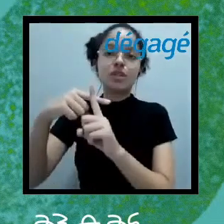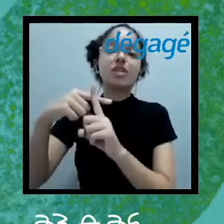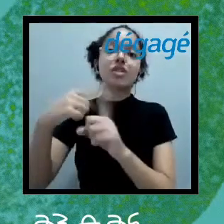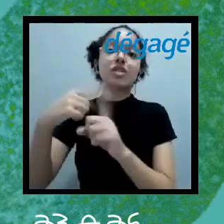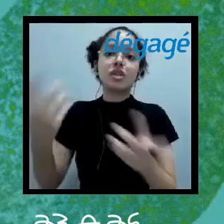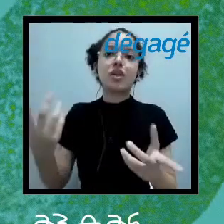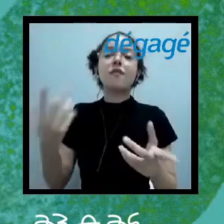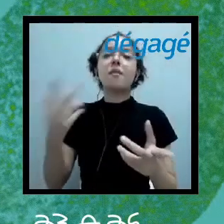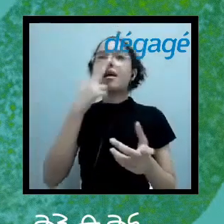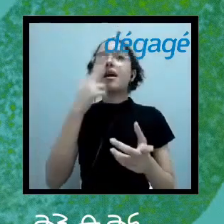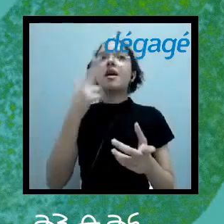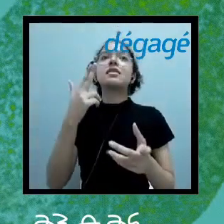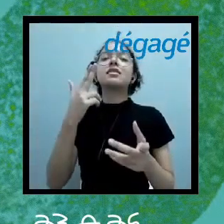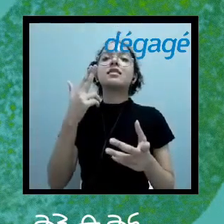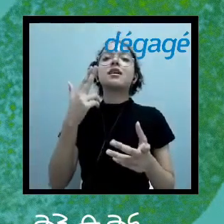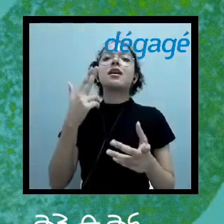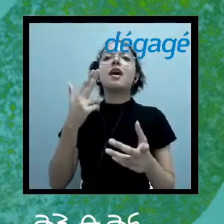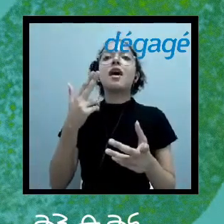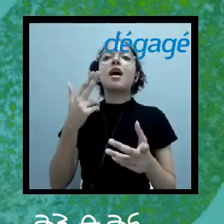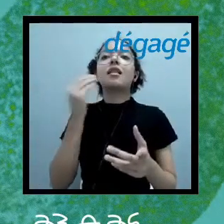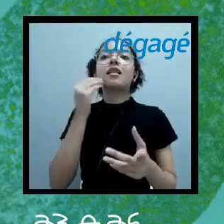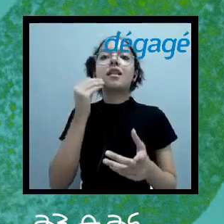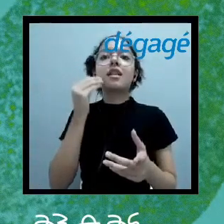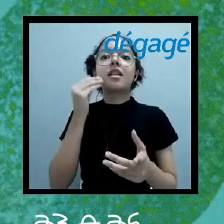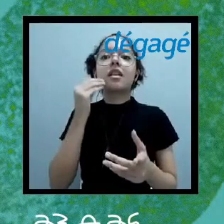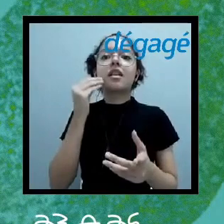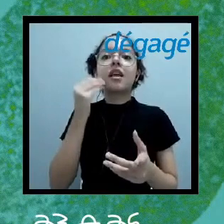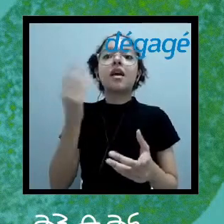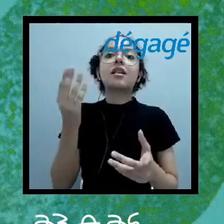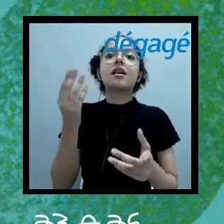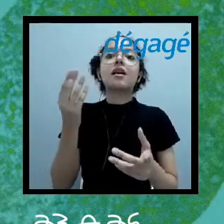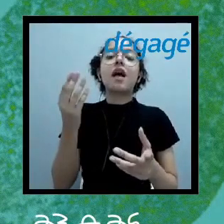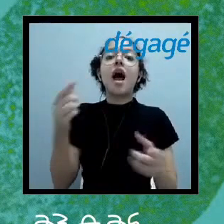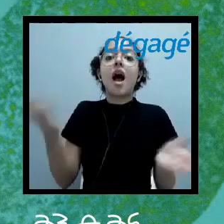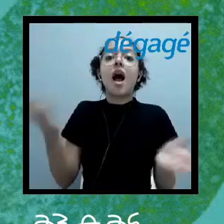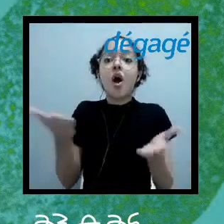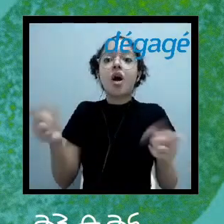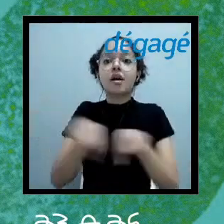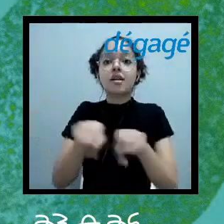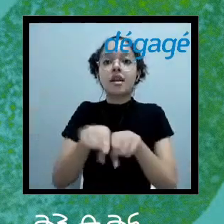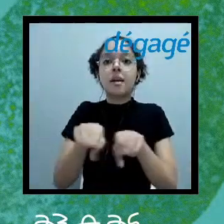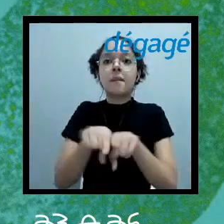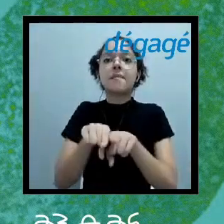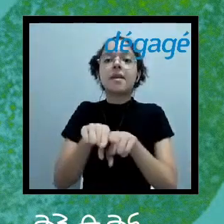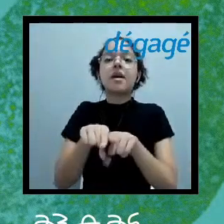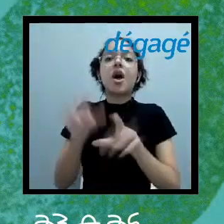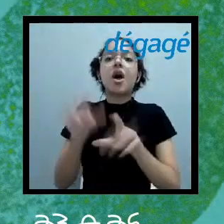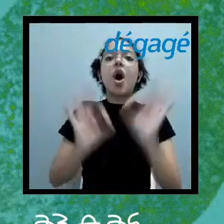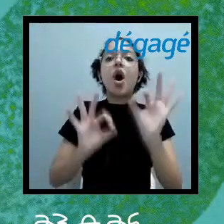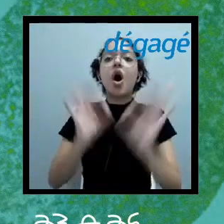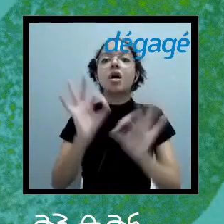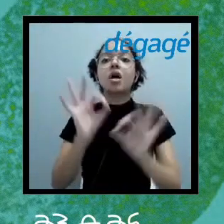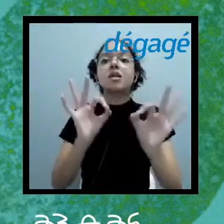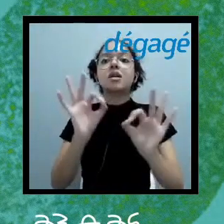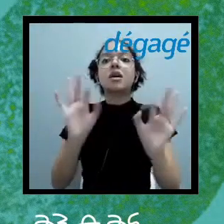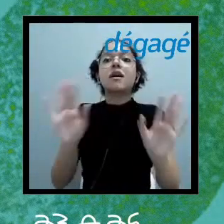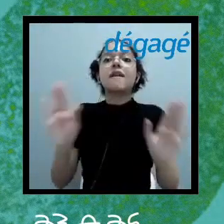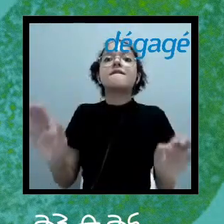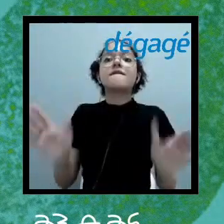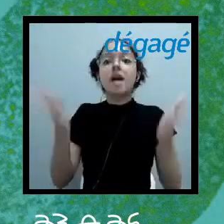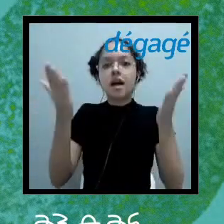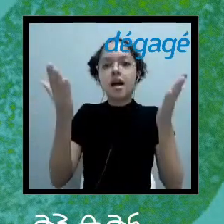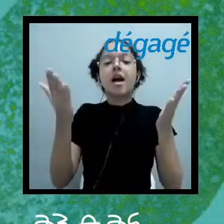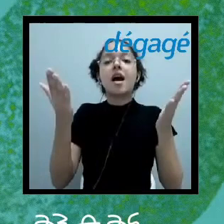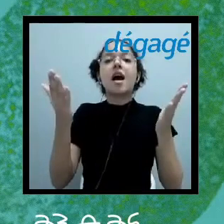a gente está planejando a festinha de aniversário de um deles junto com a mãe, porque ela está tendo uma dificuldade com a família, quer inserir a família a partir da festinha